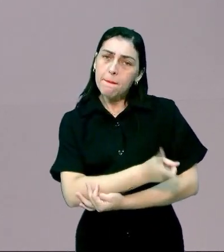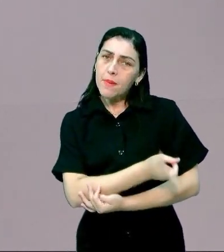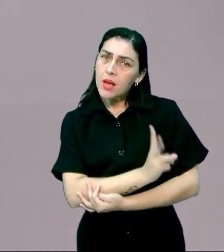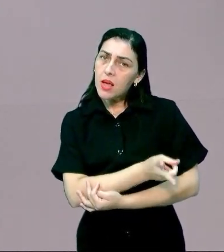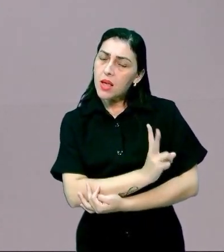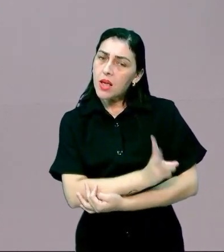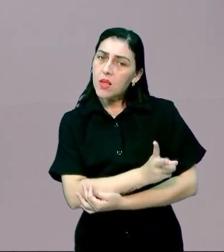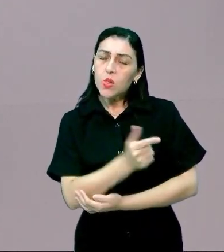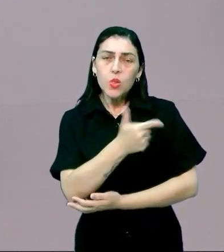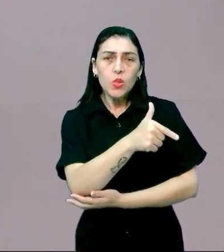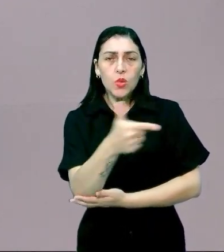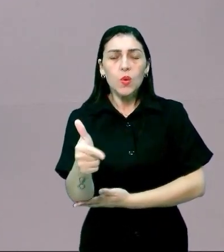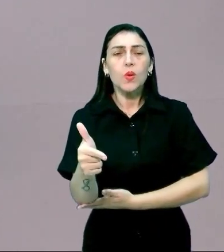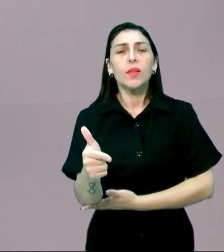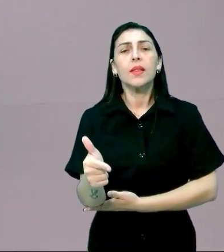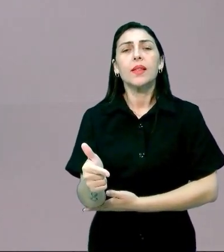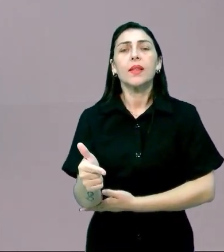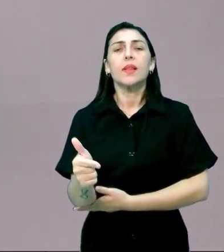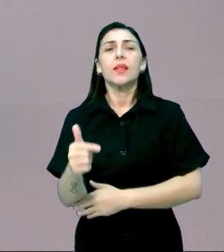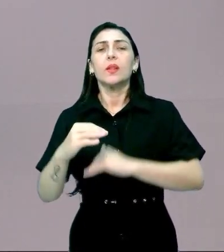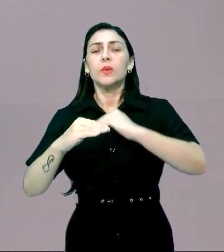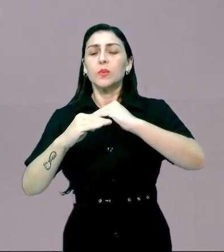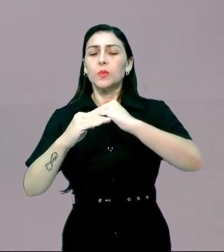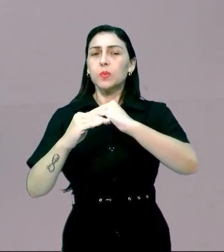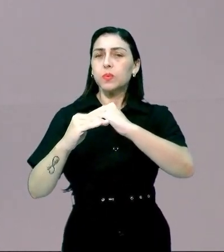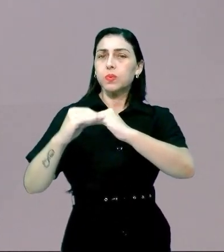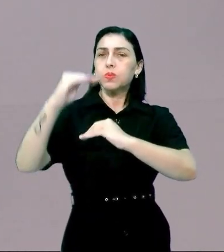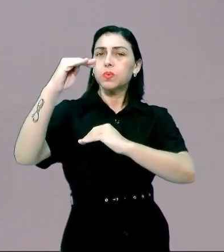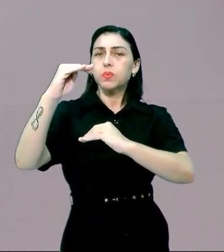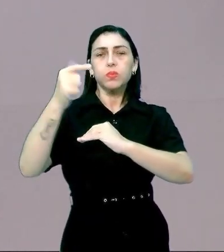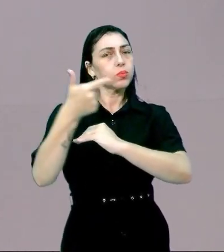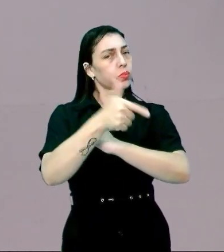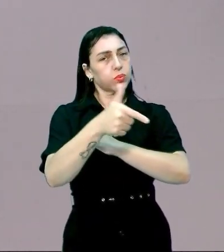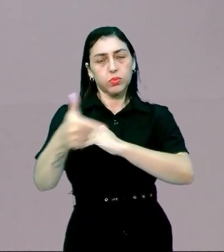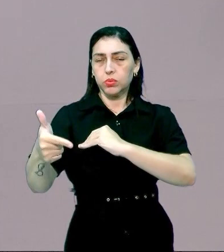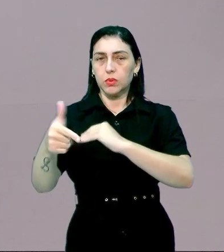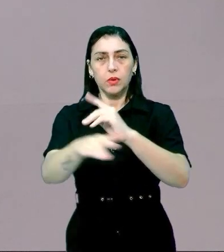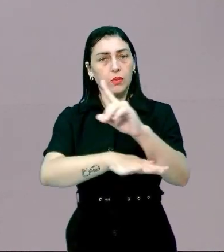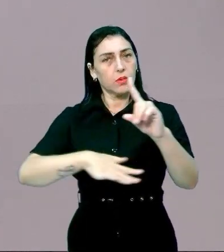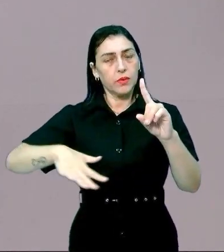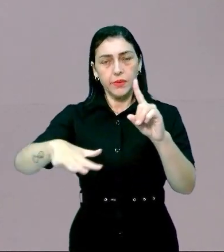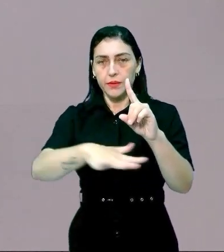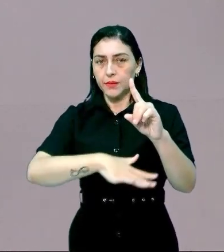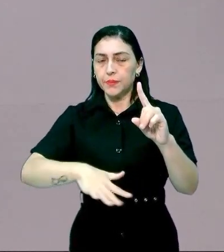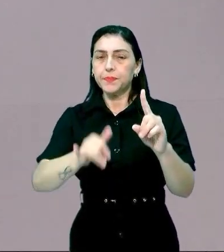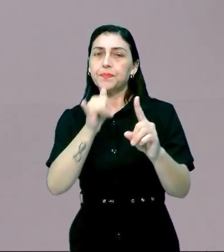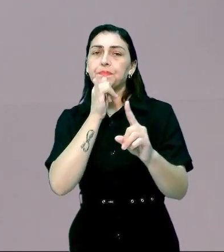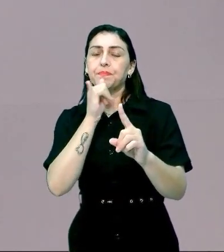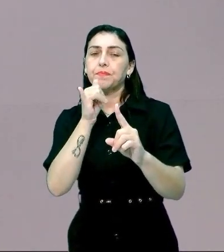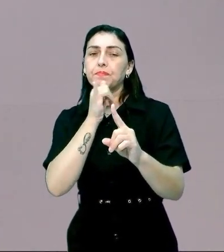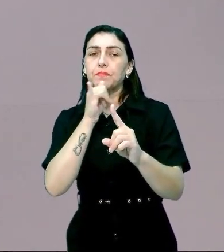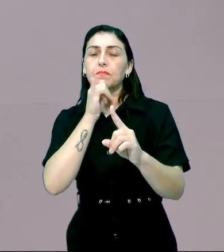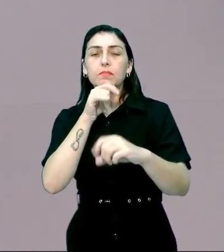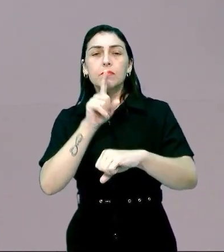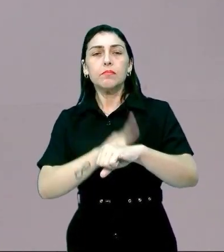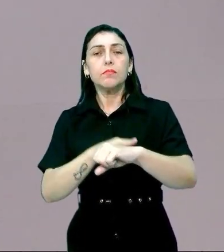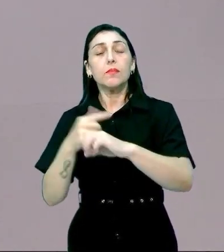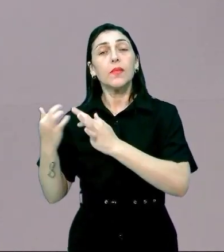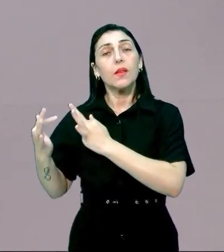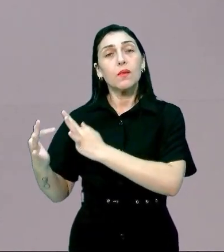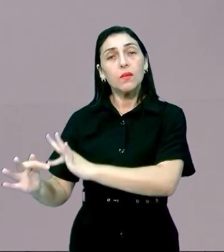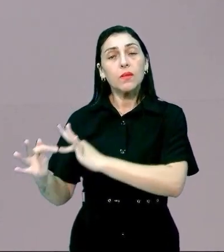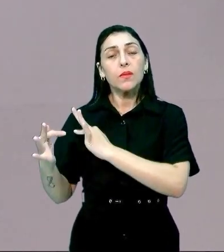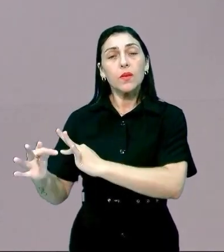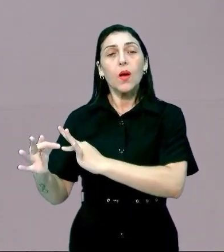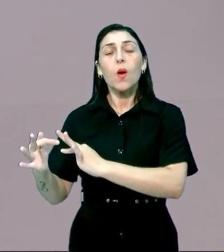casta. Não existe, digamos assim, uma elevação de nível social. Por exemplo, a época do feudalismo,